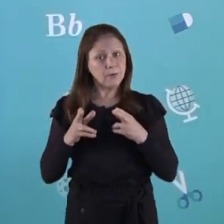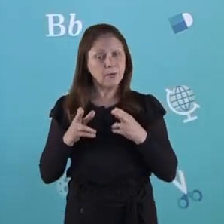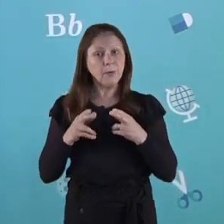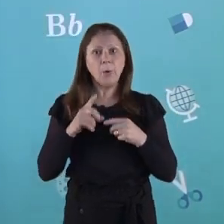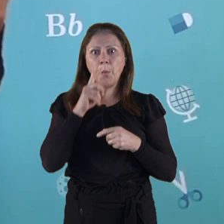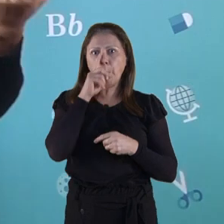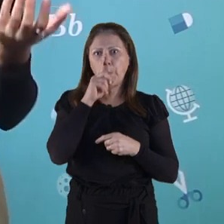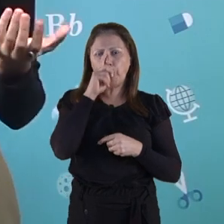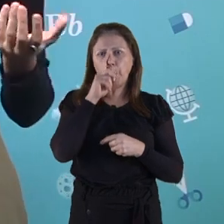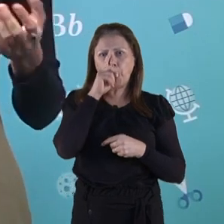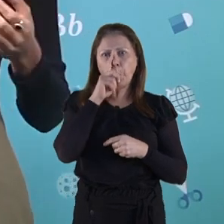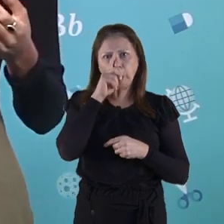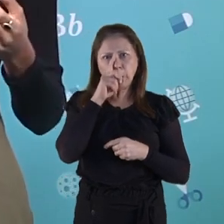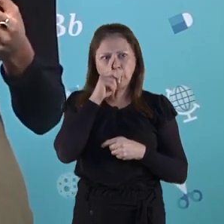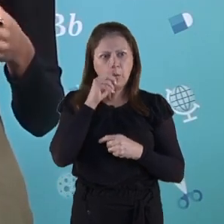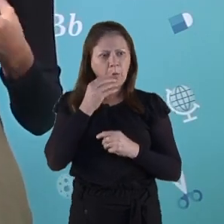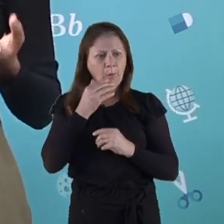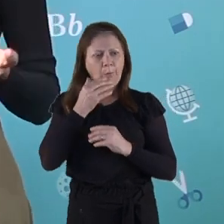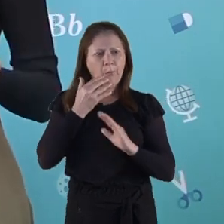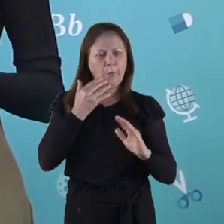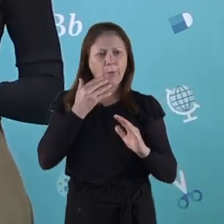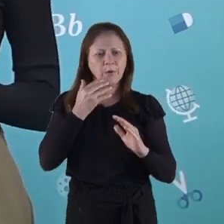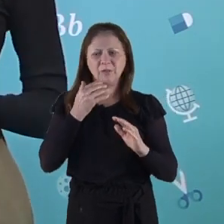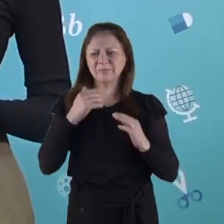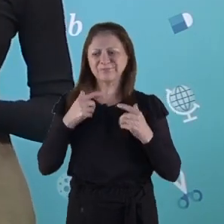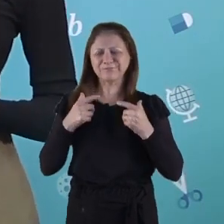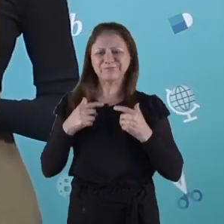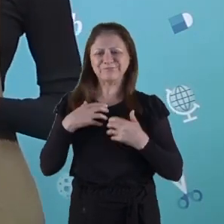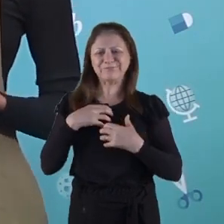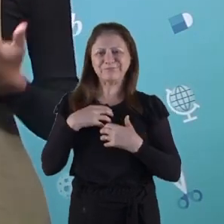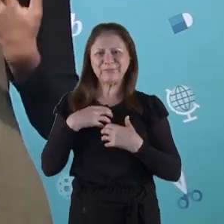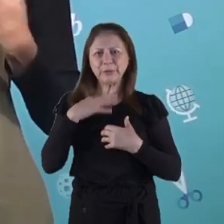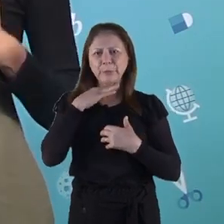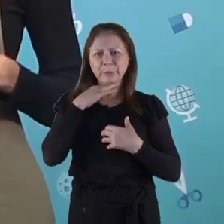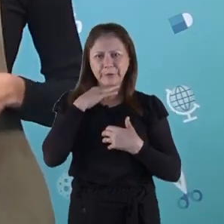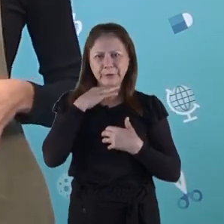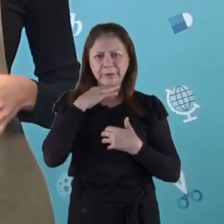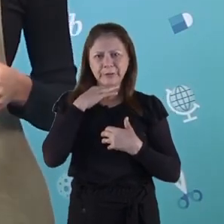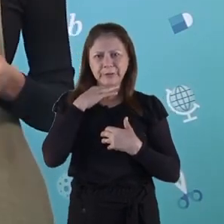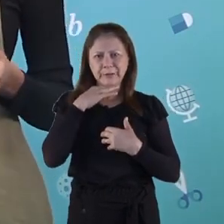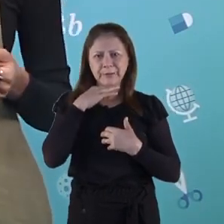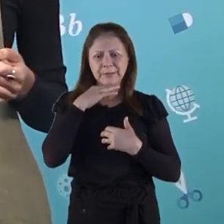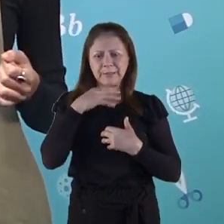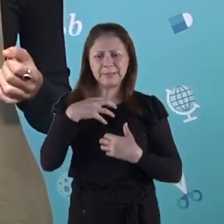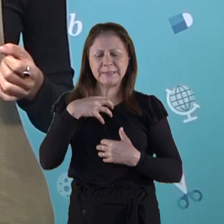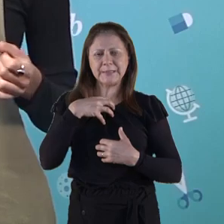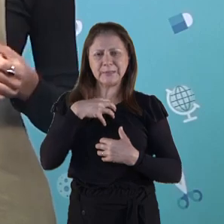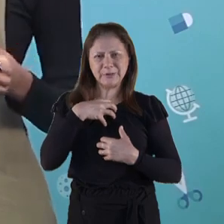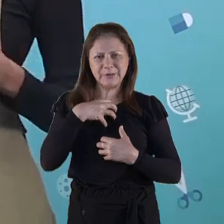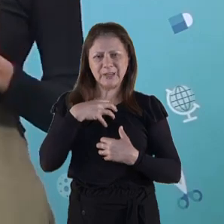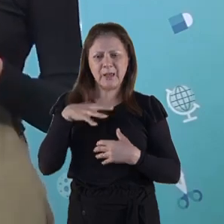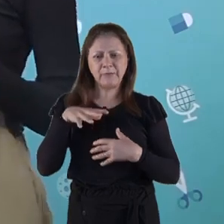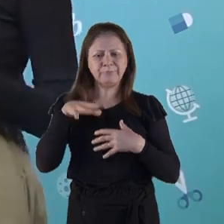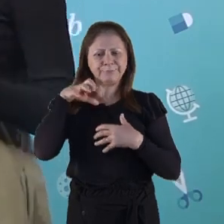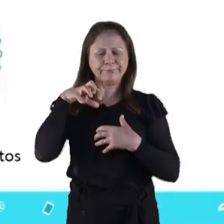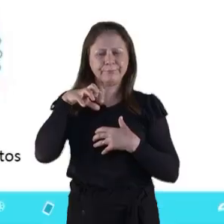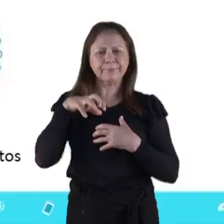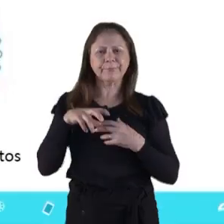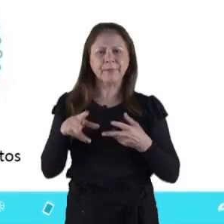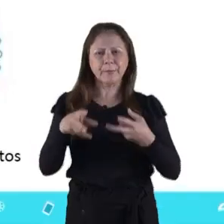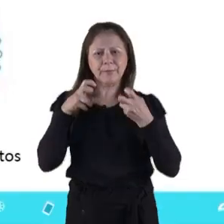para fugir de um perigo ou para sair de uma situação que não está agradável. E aí a gente vai falar do arco reflexo. O que é o arco